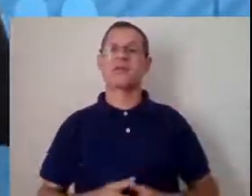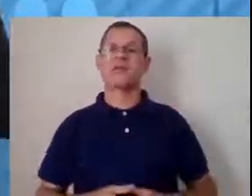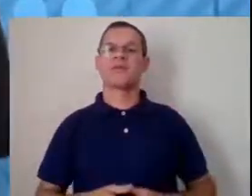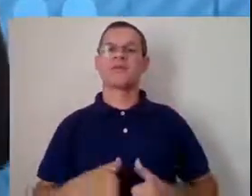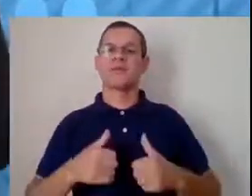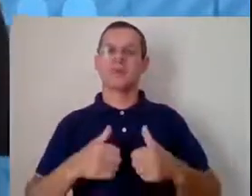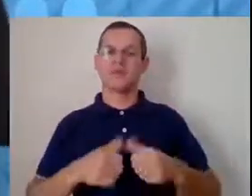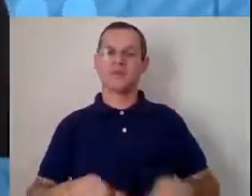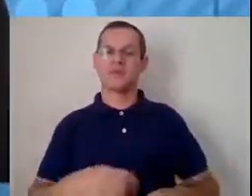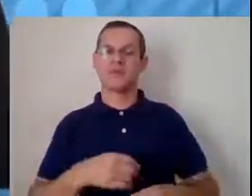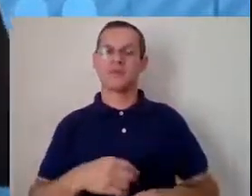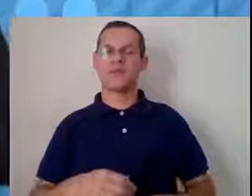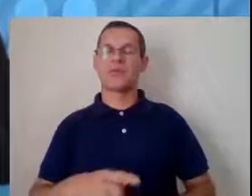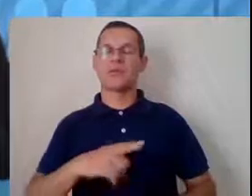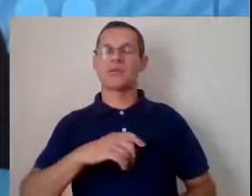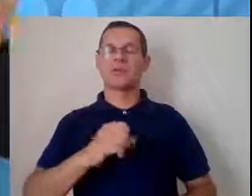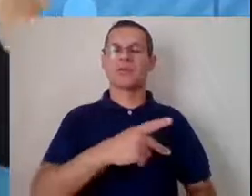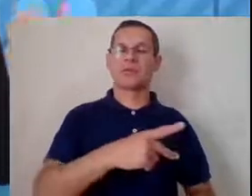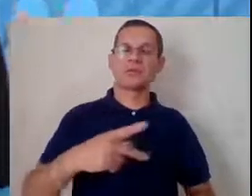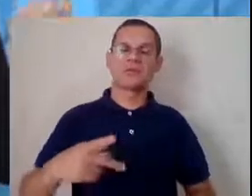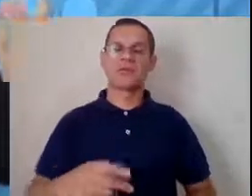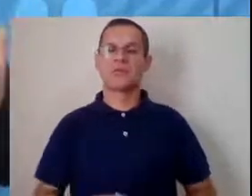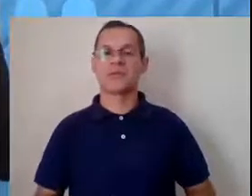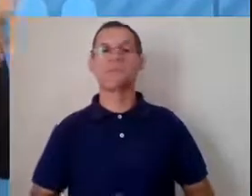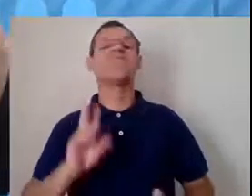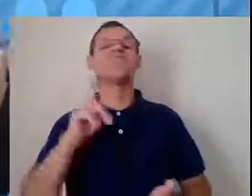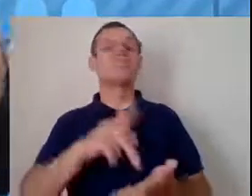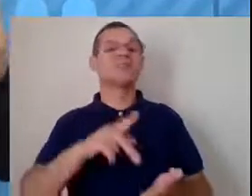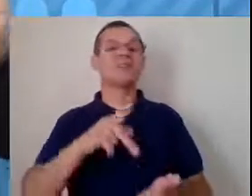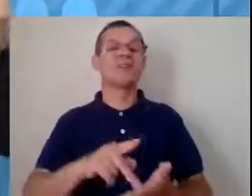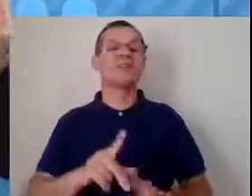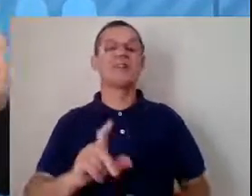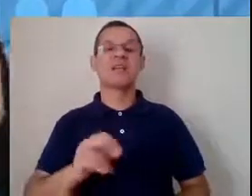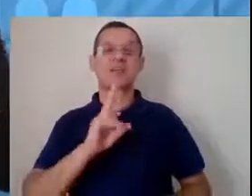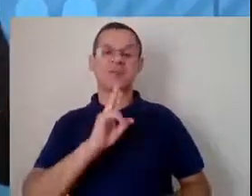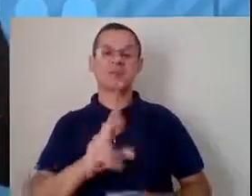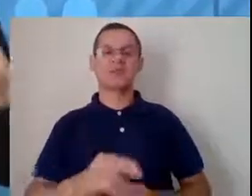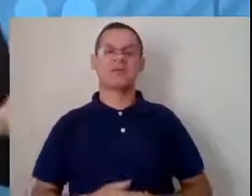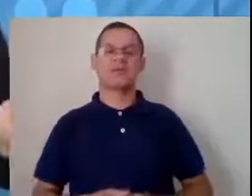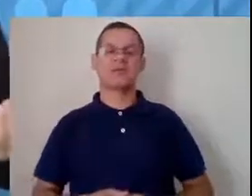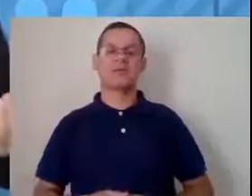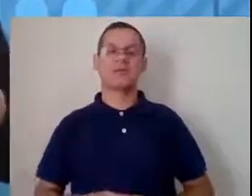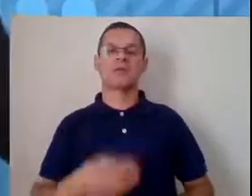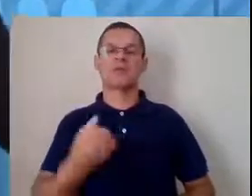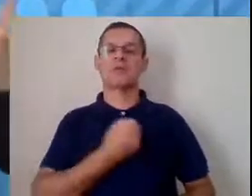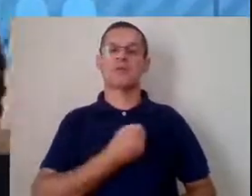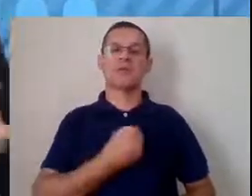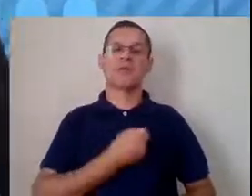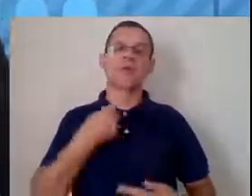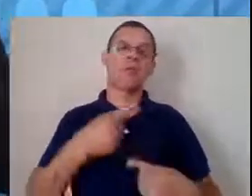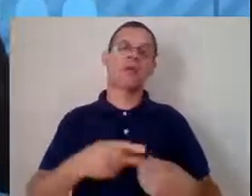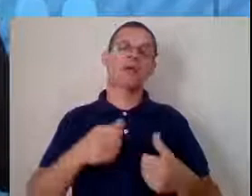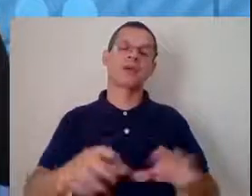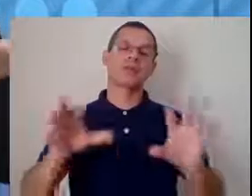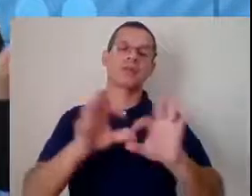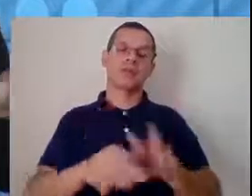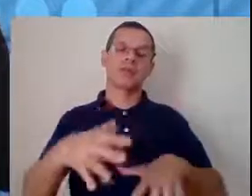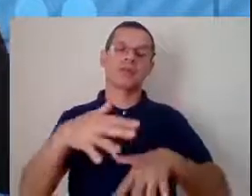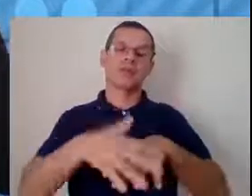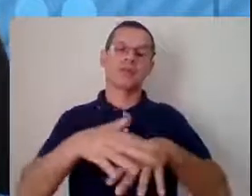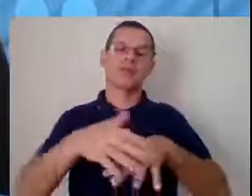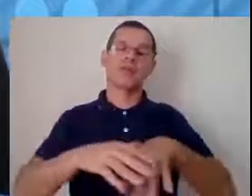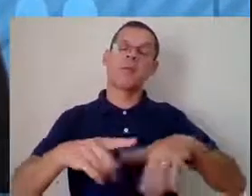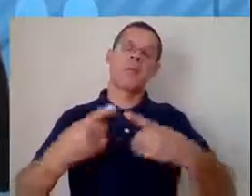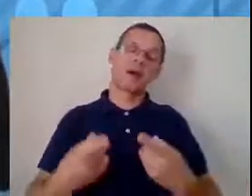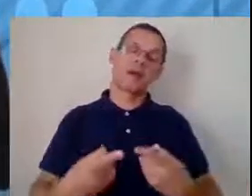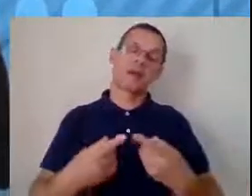estou colocando uma situação que, na verdade, vai ser resolvida numericamente, porque faz parte da matemática,